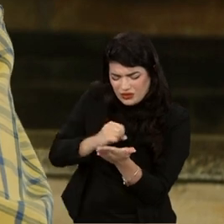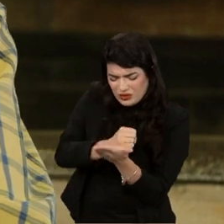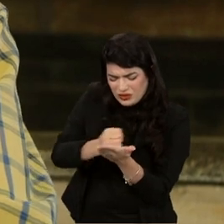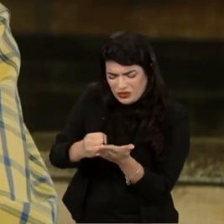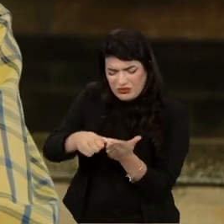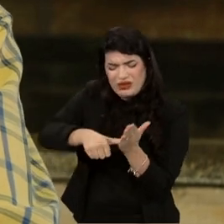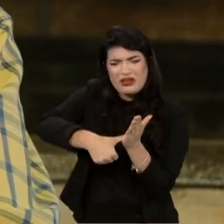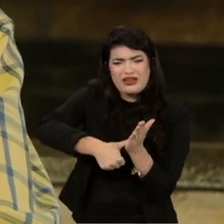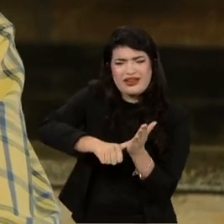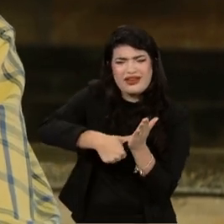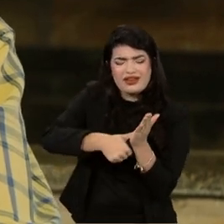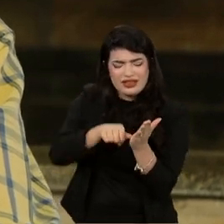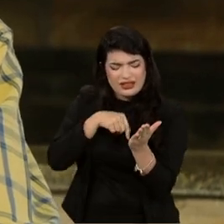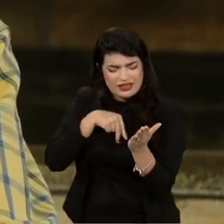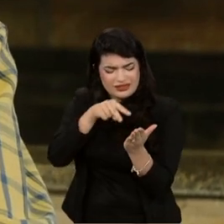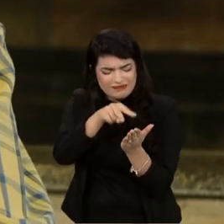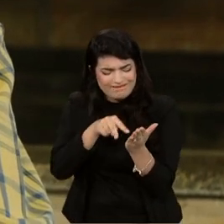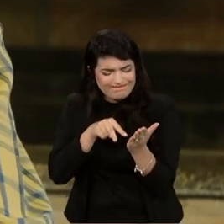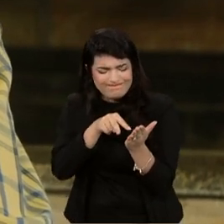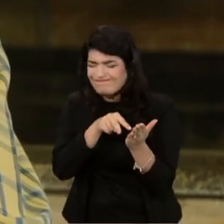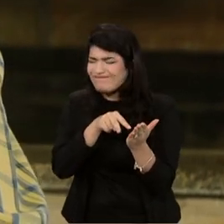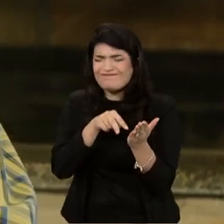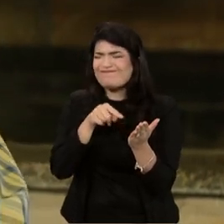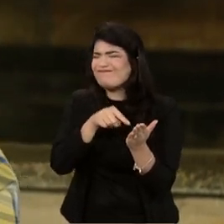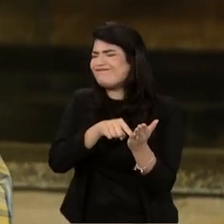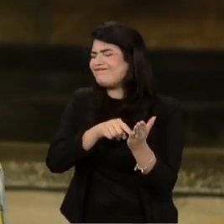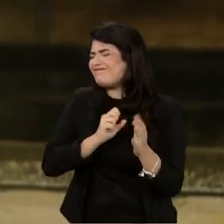documentos, me contou o